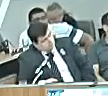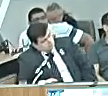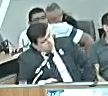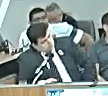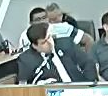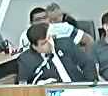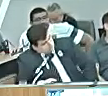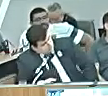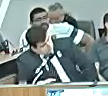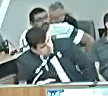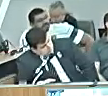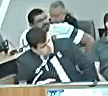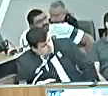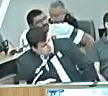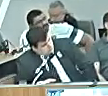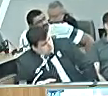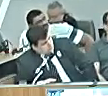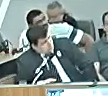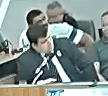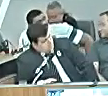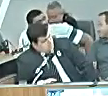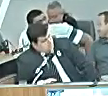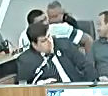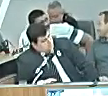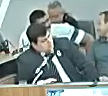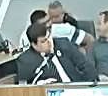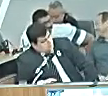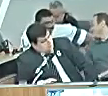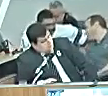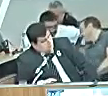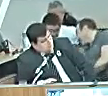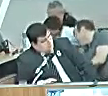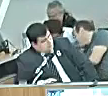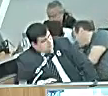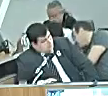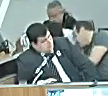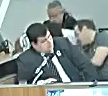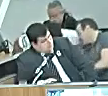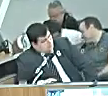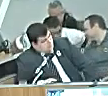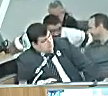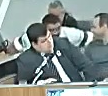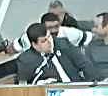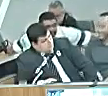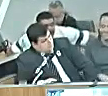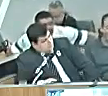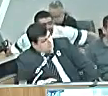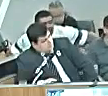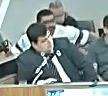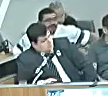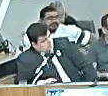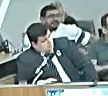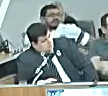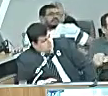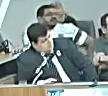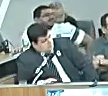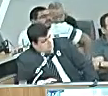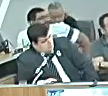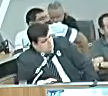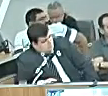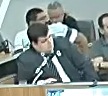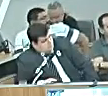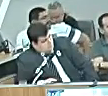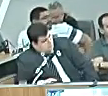quando o deputado colocou estou falando isso porque eu conheço o joão não estamos há 21 anos exercendo mandato aqui